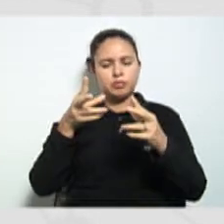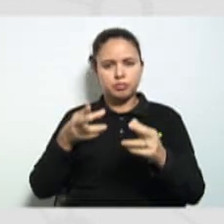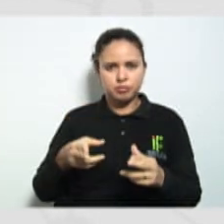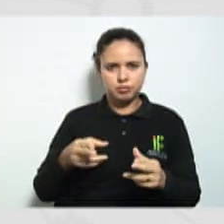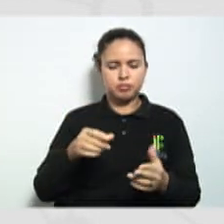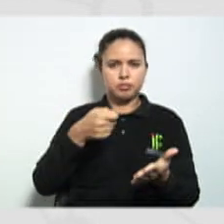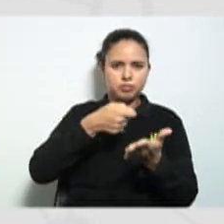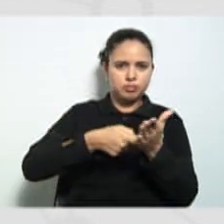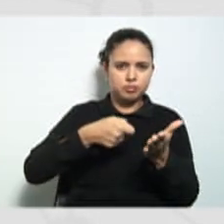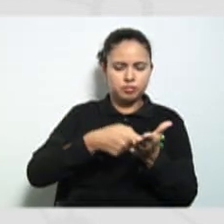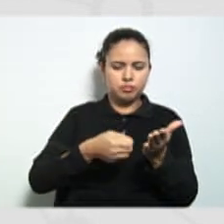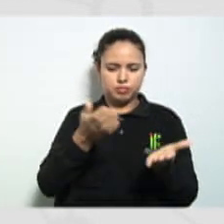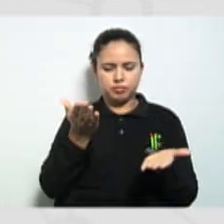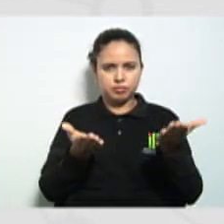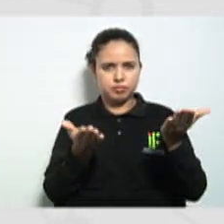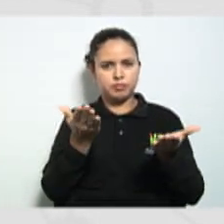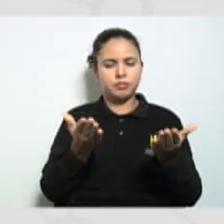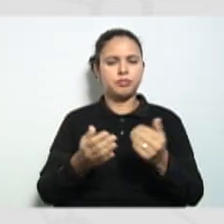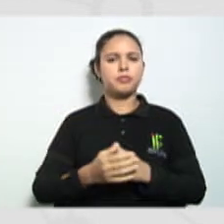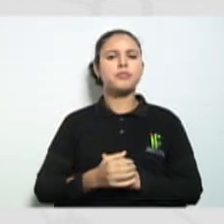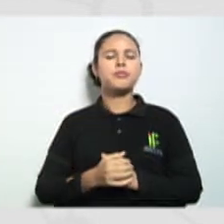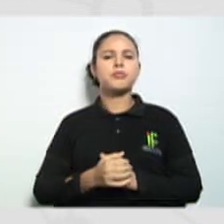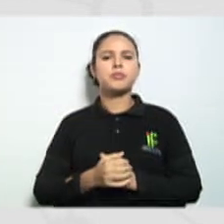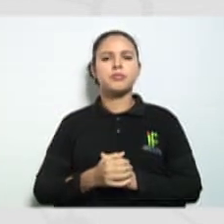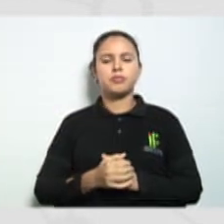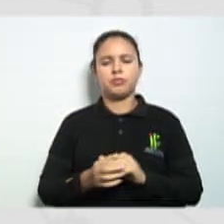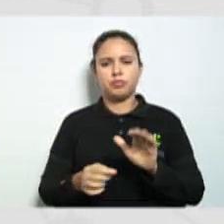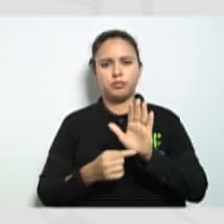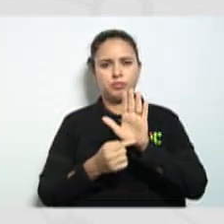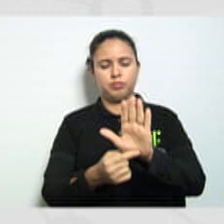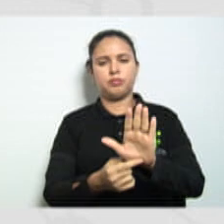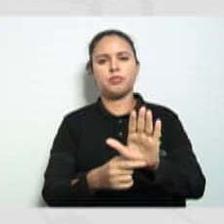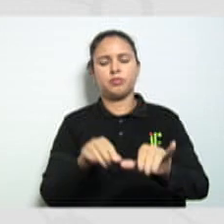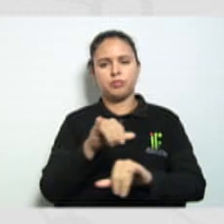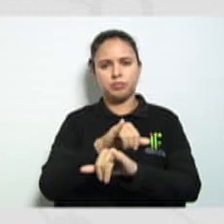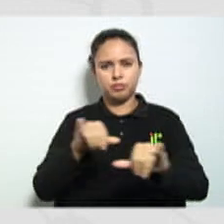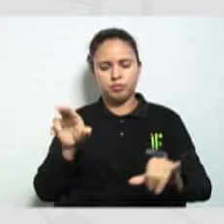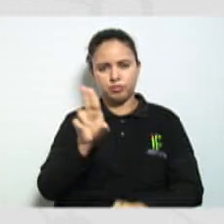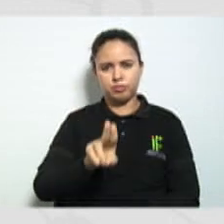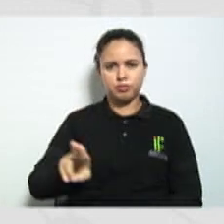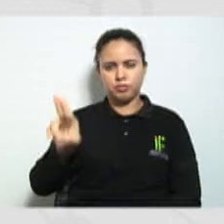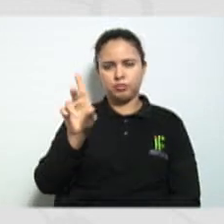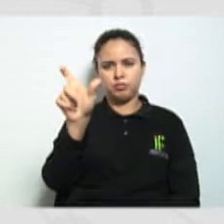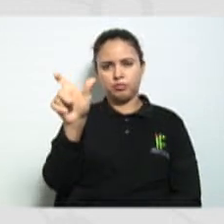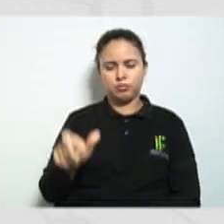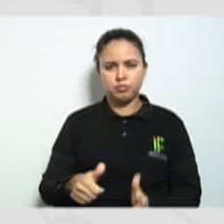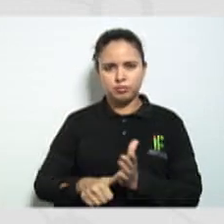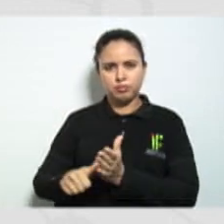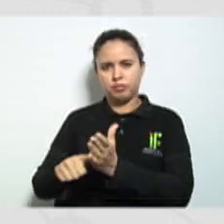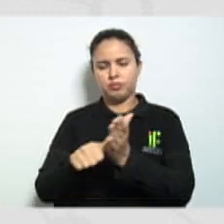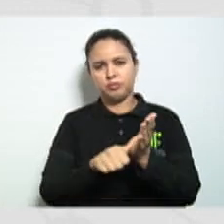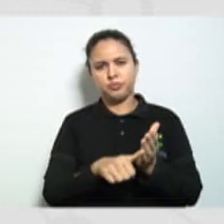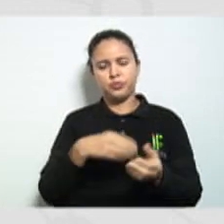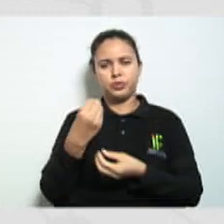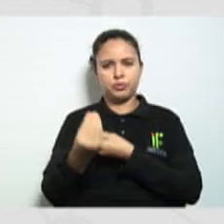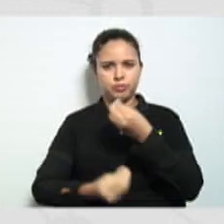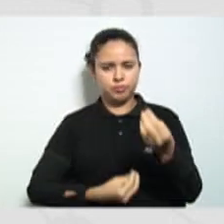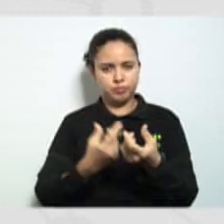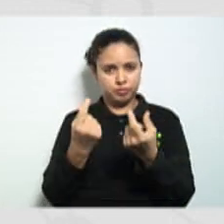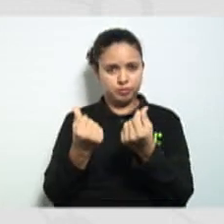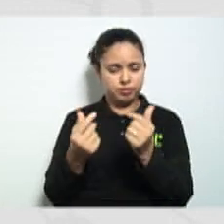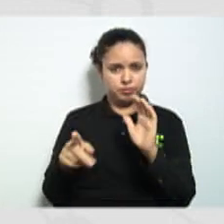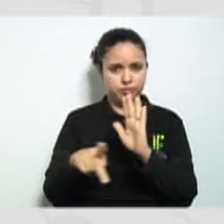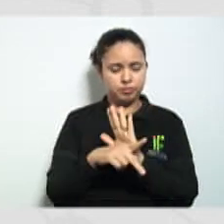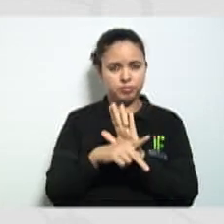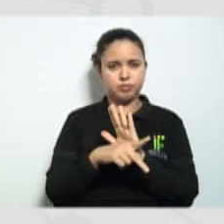obrigações. Continuando. O balanço patrimonial fornece informações aos usuários sobre posição patrimonial e financeira, comparando